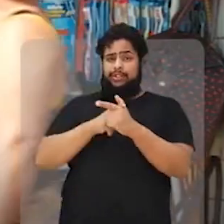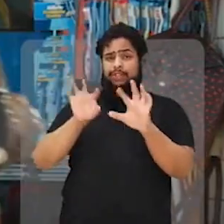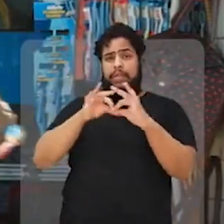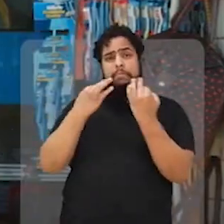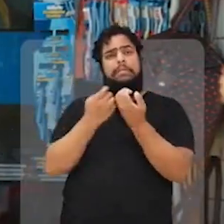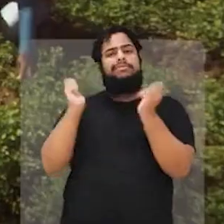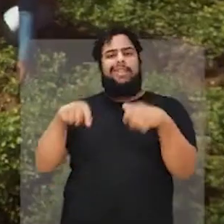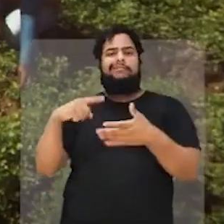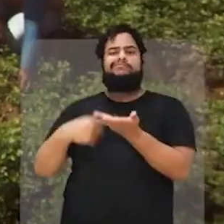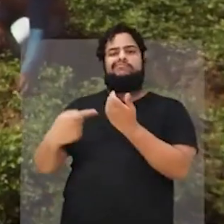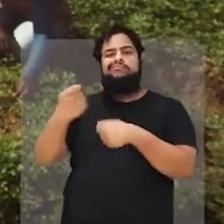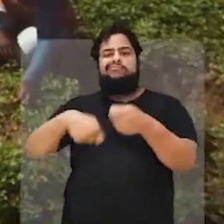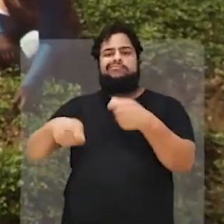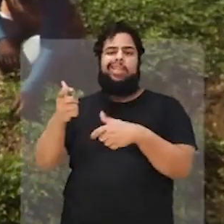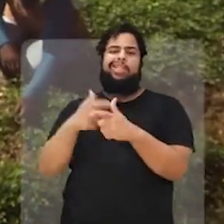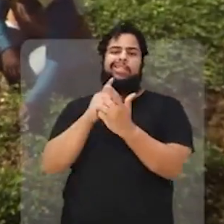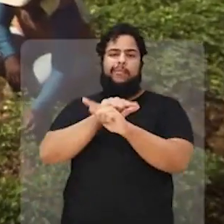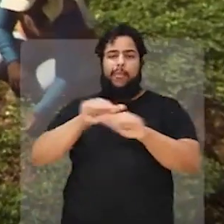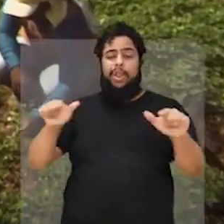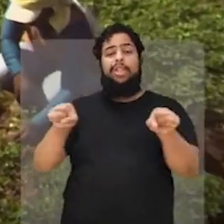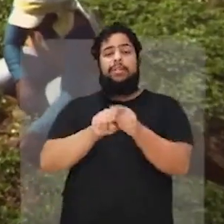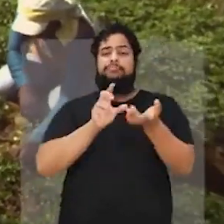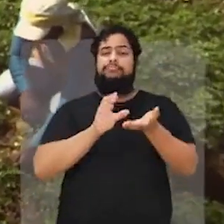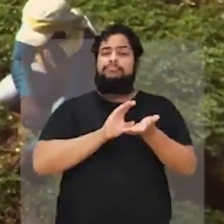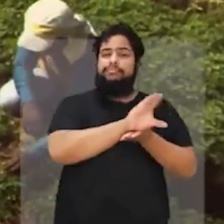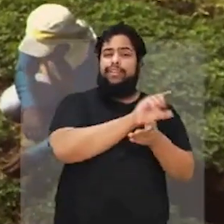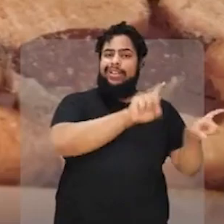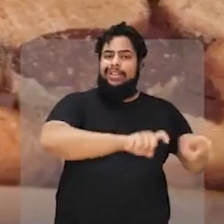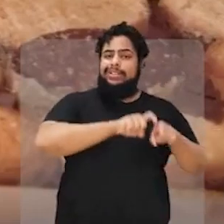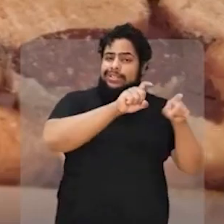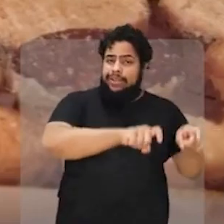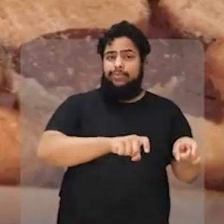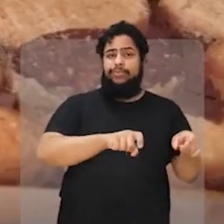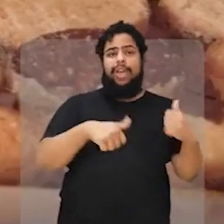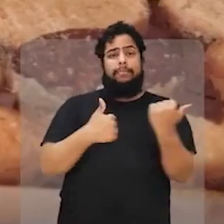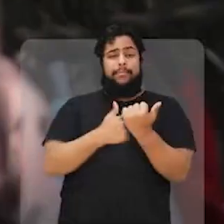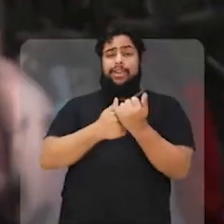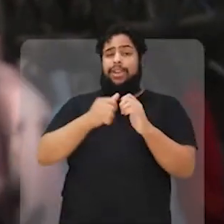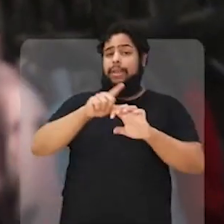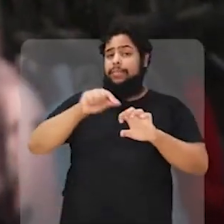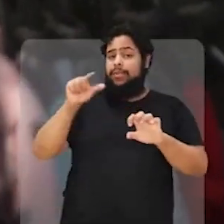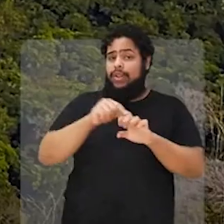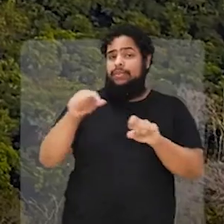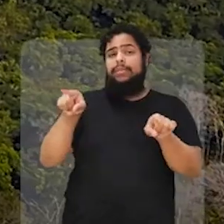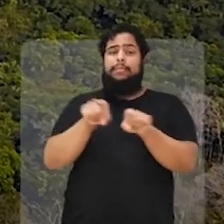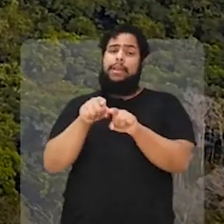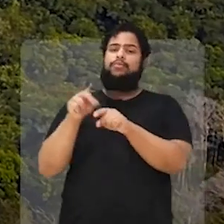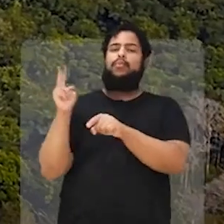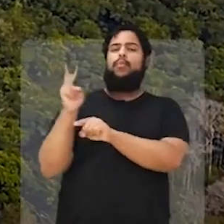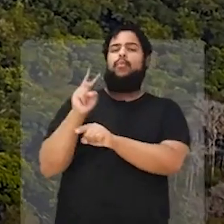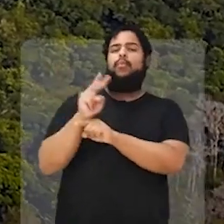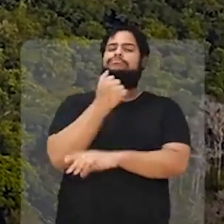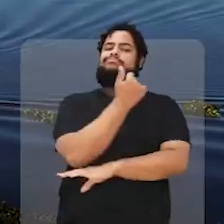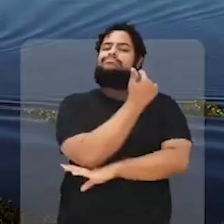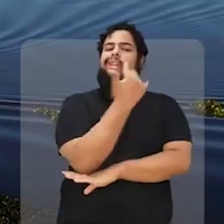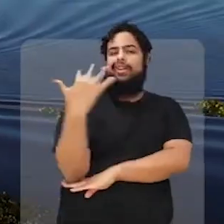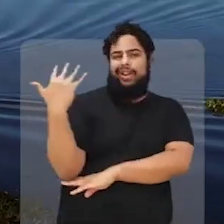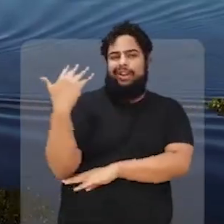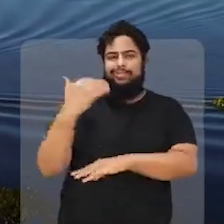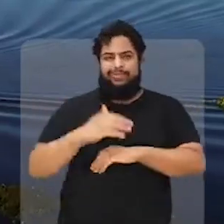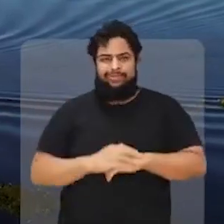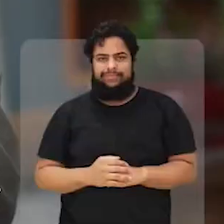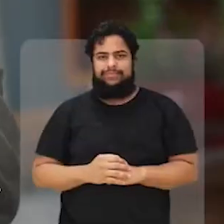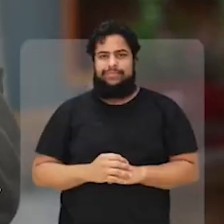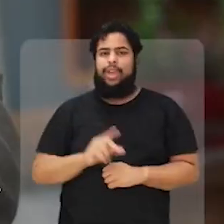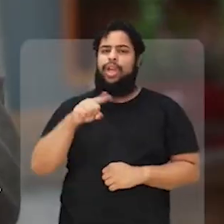das famílias. Vamos também investir no pequeno e médio produtor rural, apoiar o empreendedorismo, proteger o nosso meio